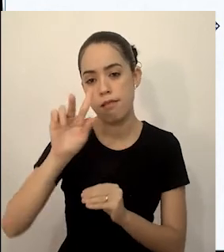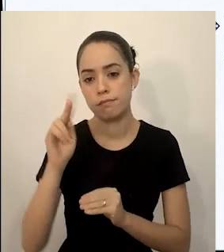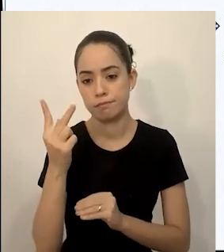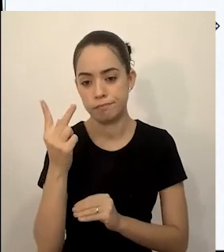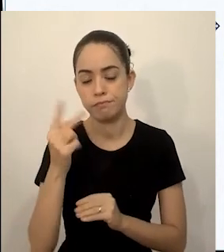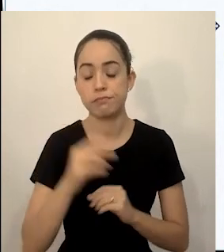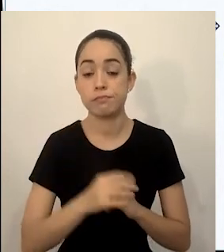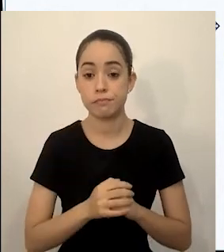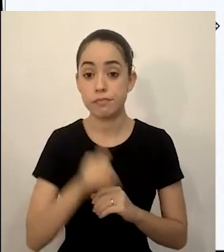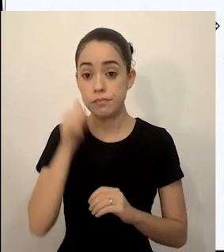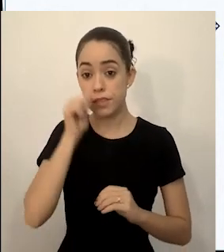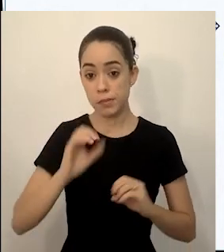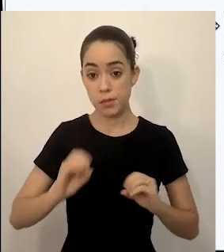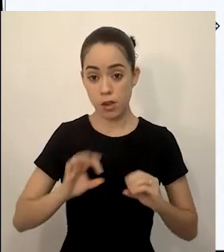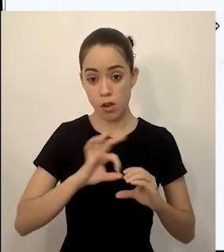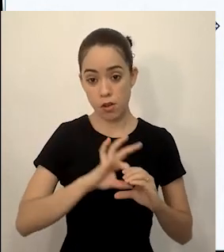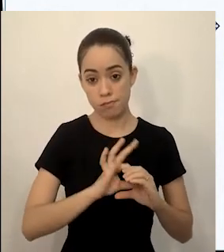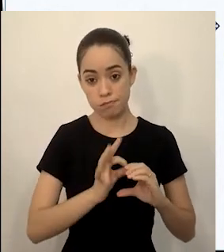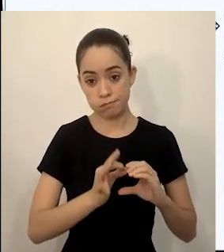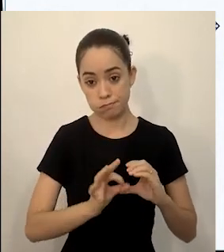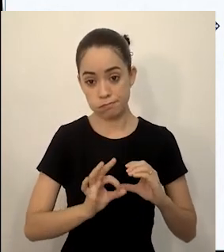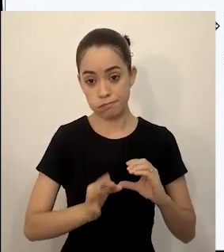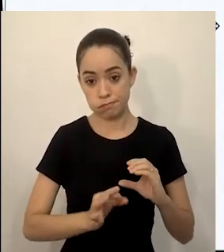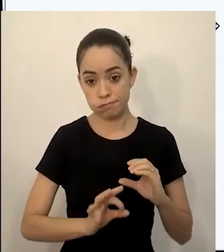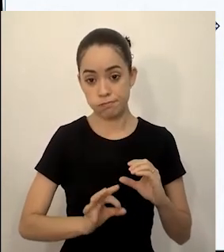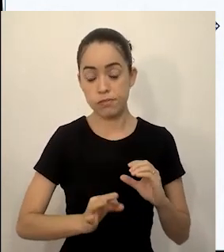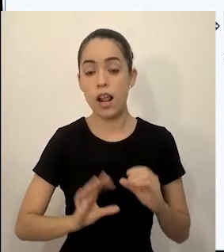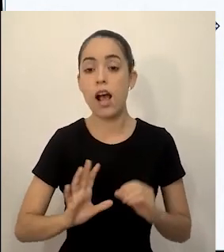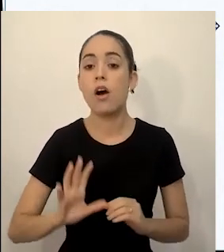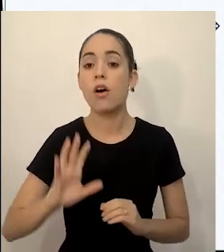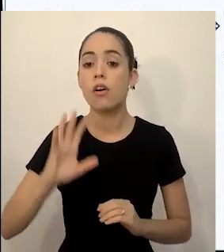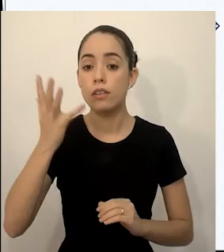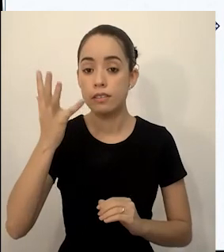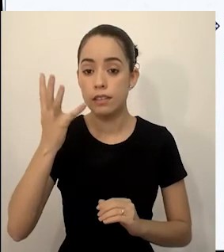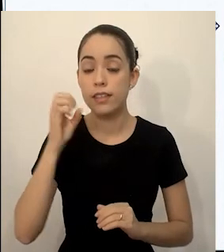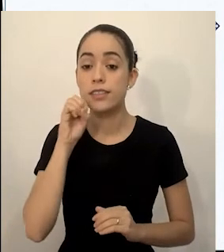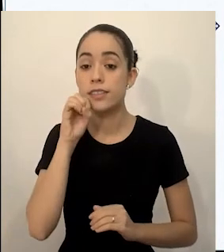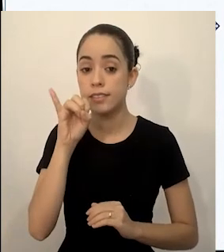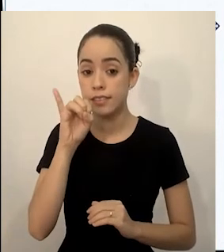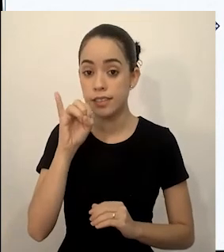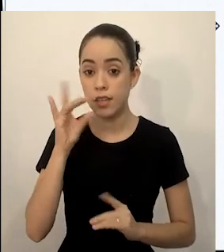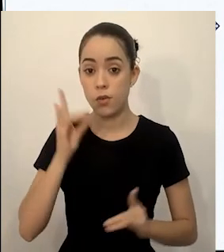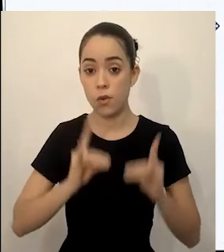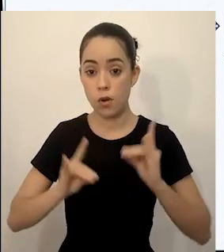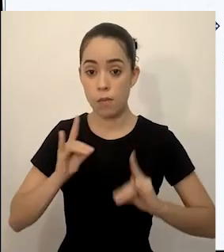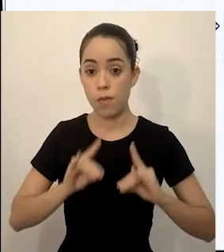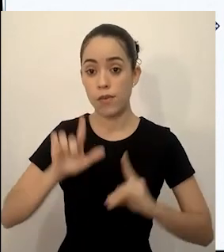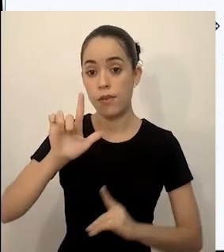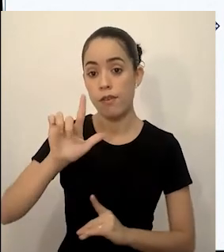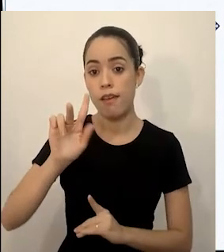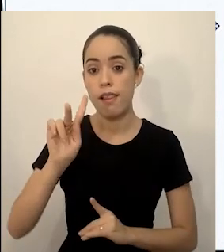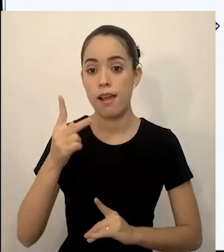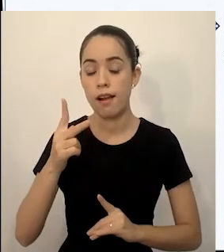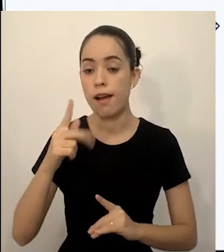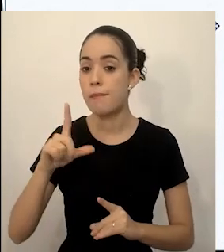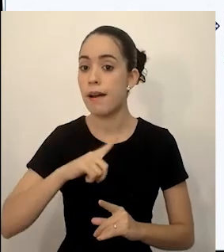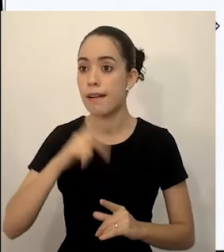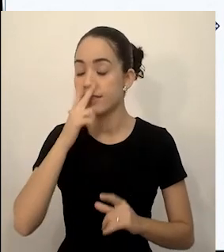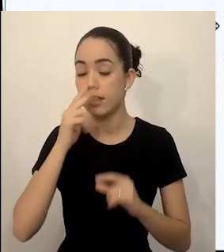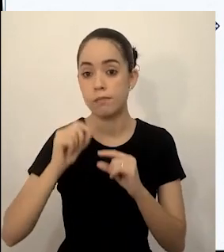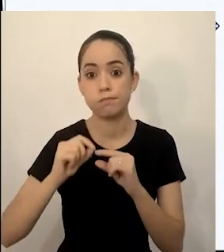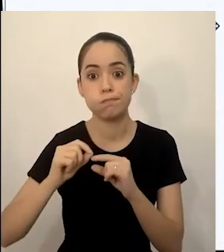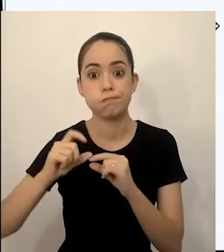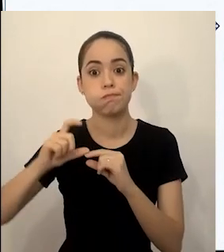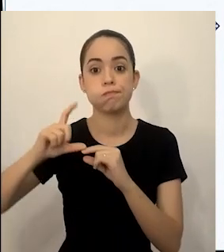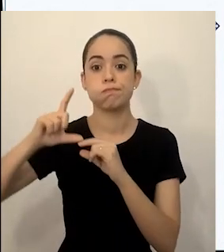A ovulação ocorrerá somente com o pico do hormônio